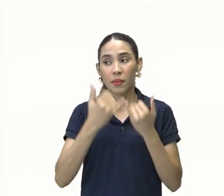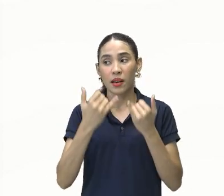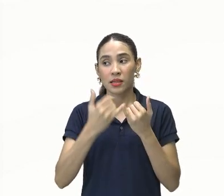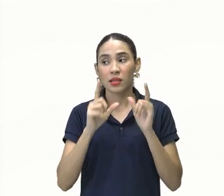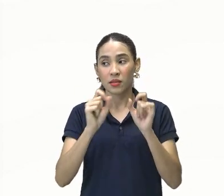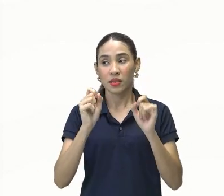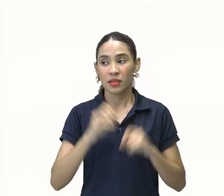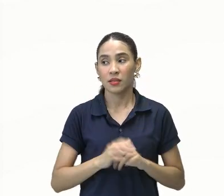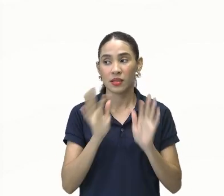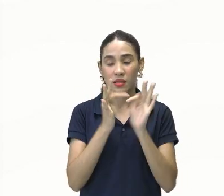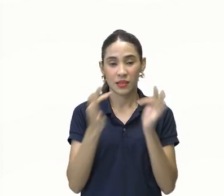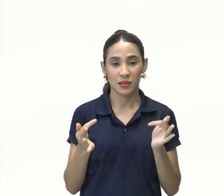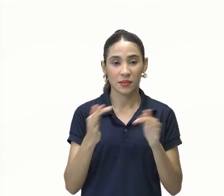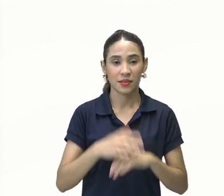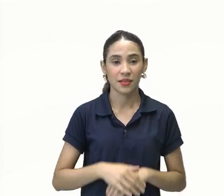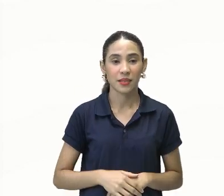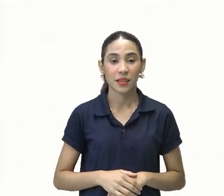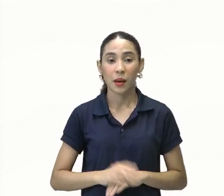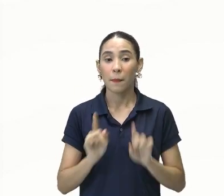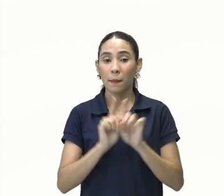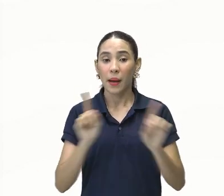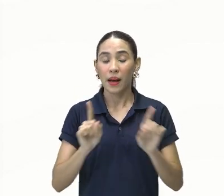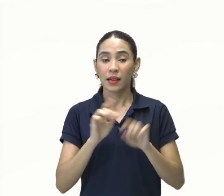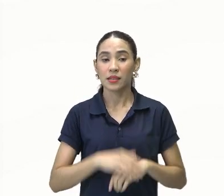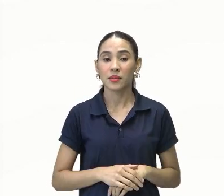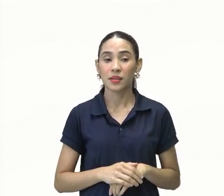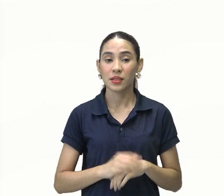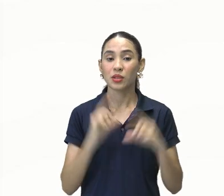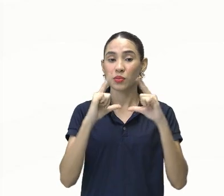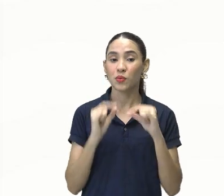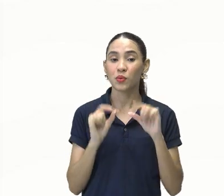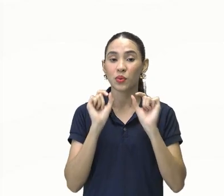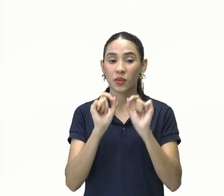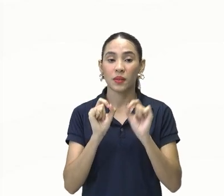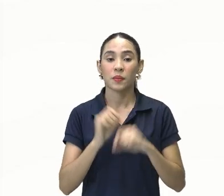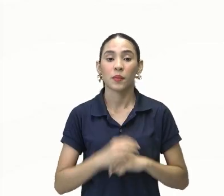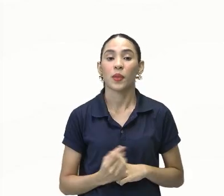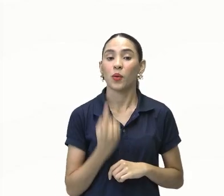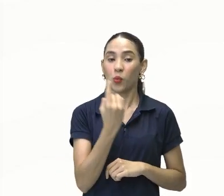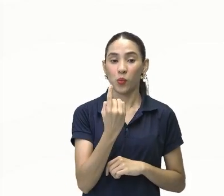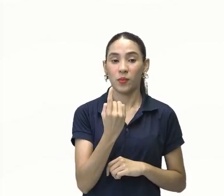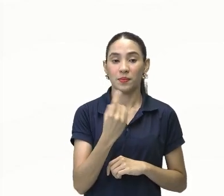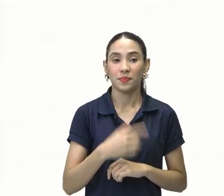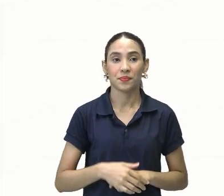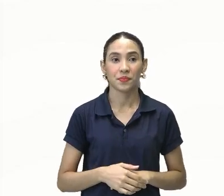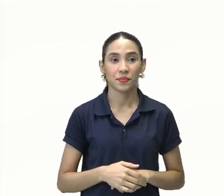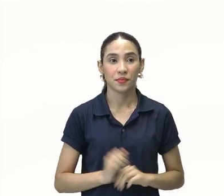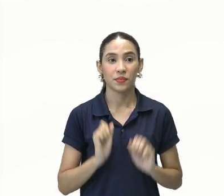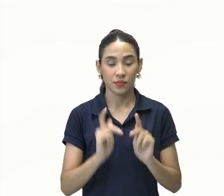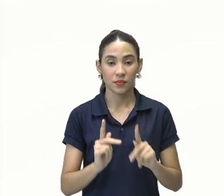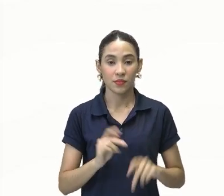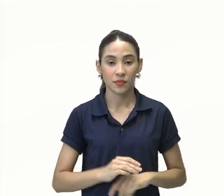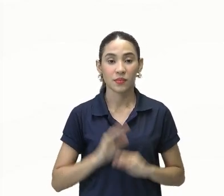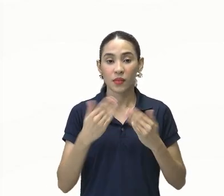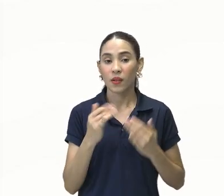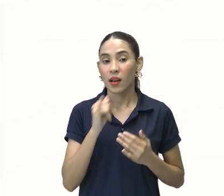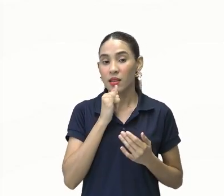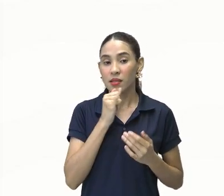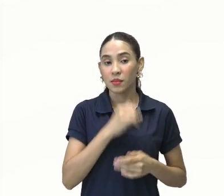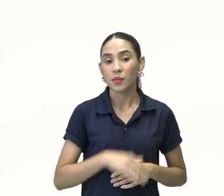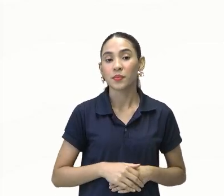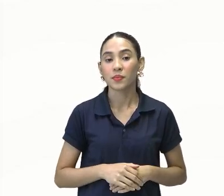nossa permutação simples. Porém, nós vamos diminuir uma quantidade, tá bom? Então, em vez de